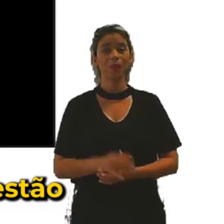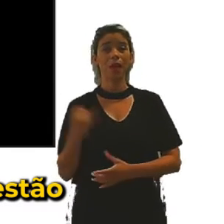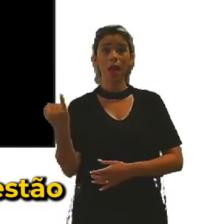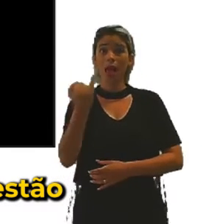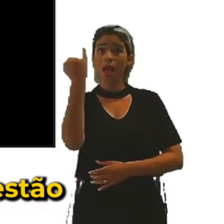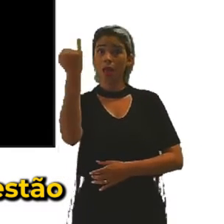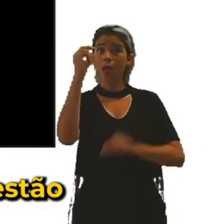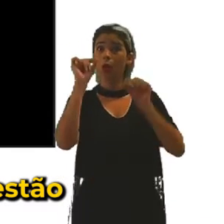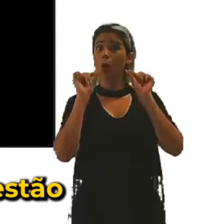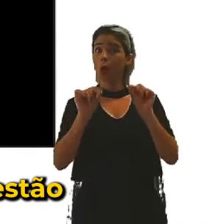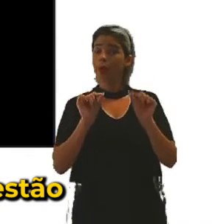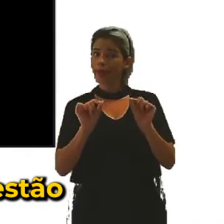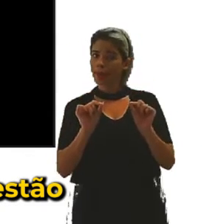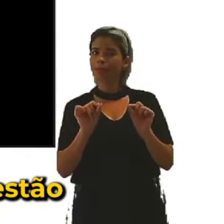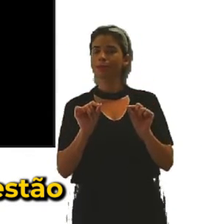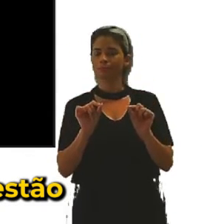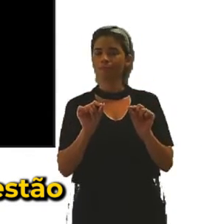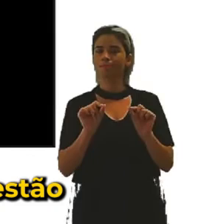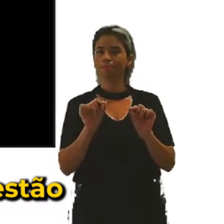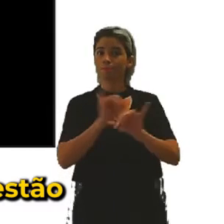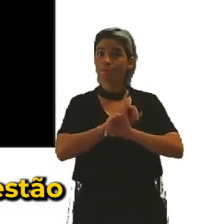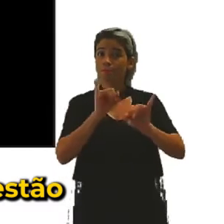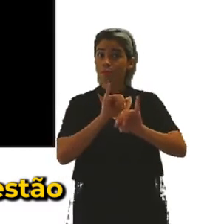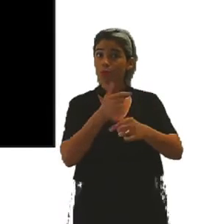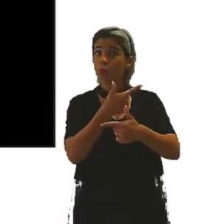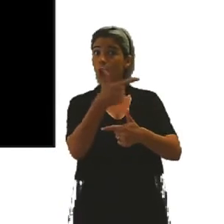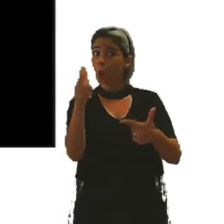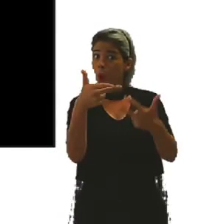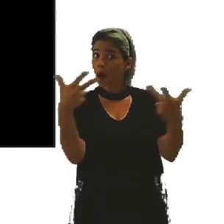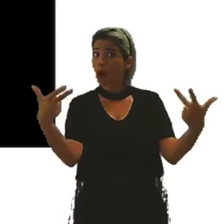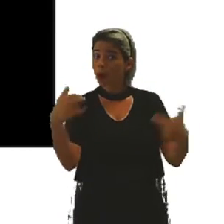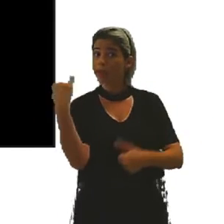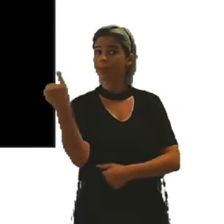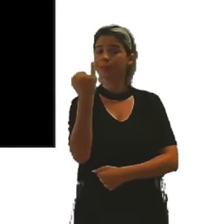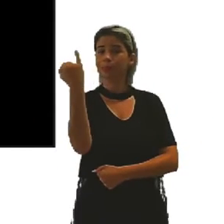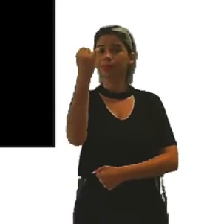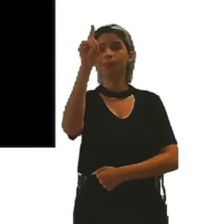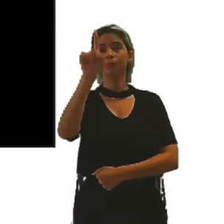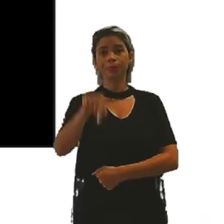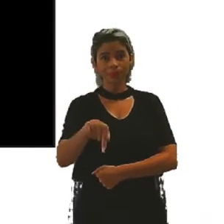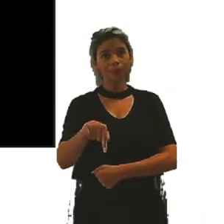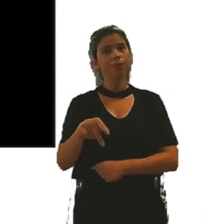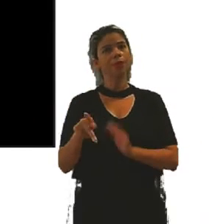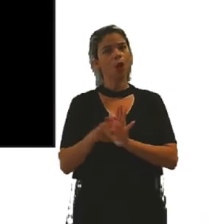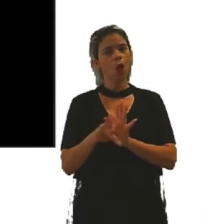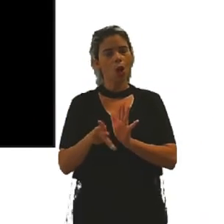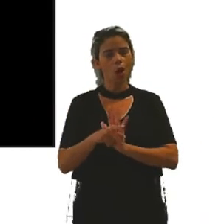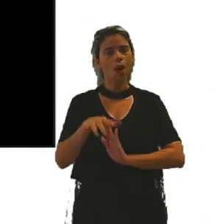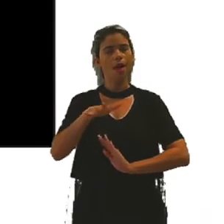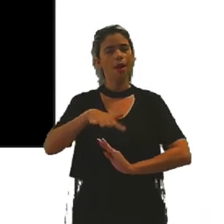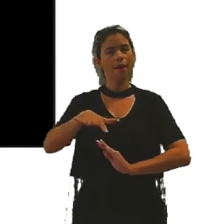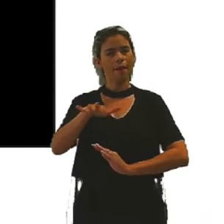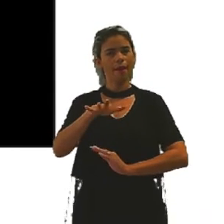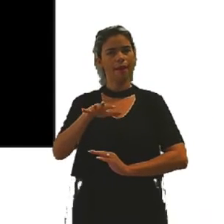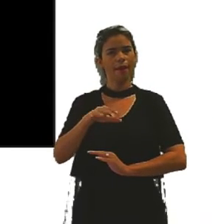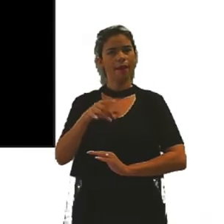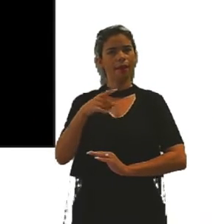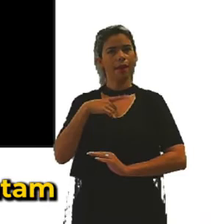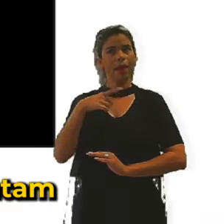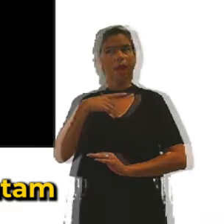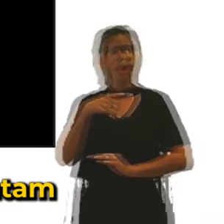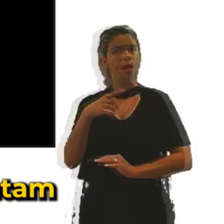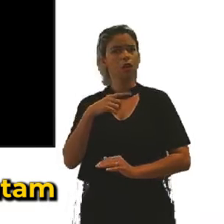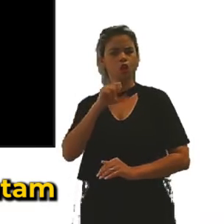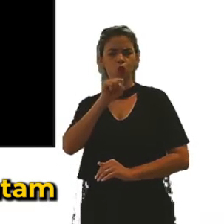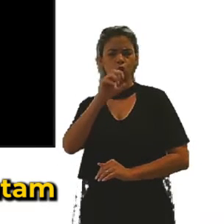Importante dizer que uma outra questão que a Sandra Harding,